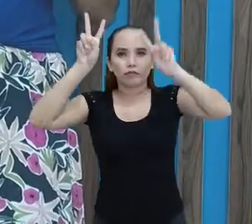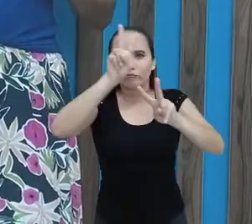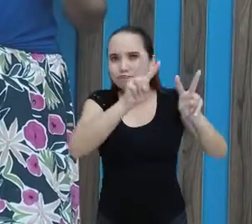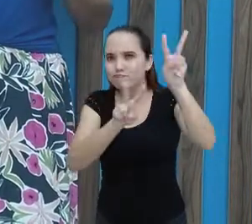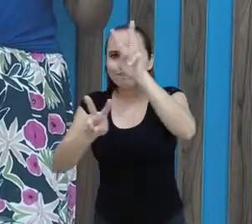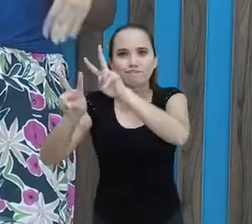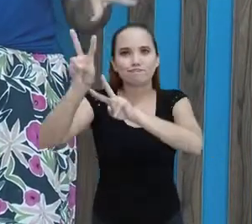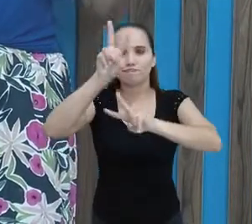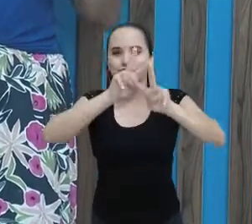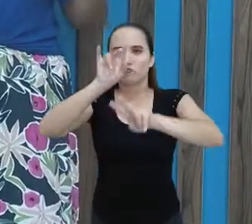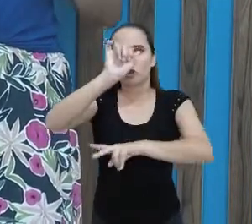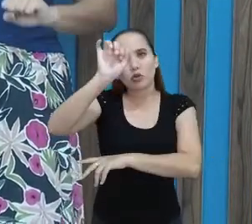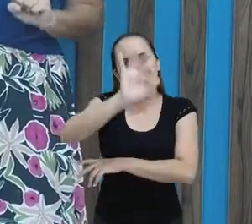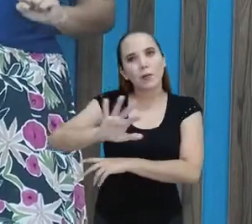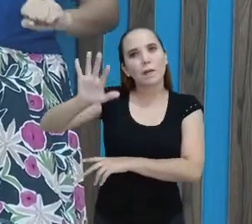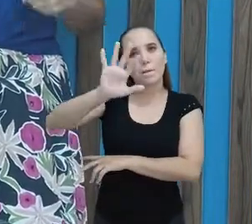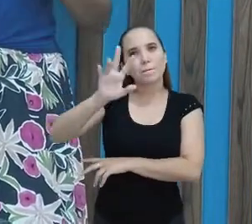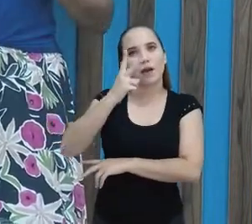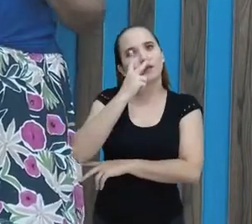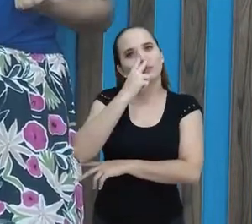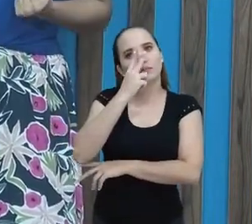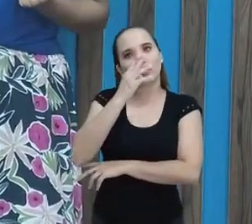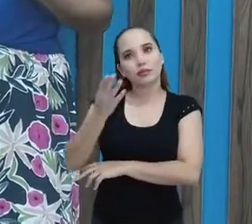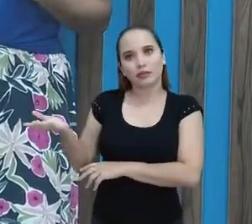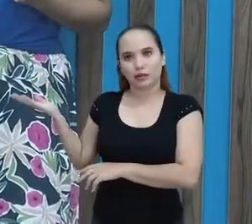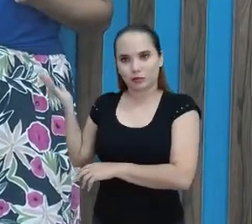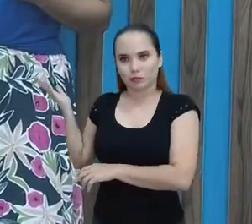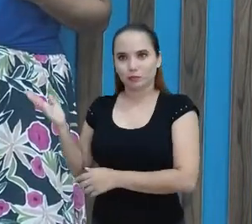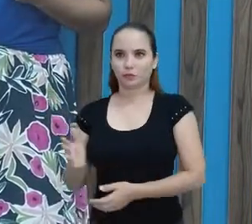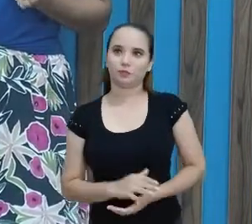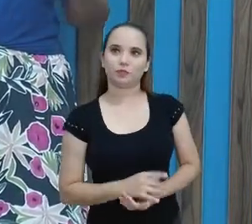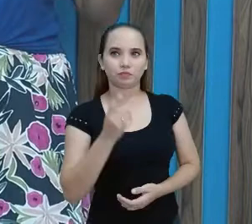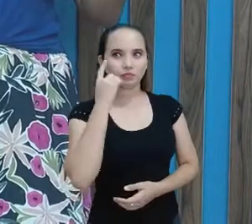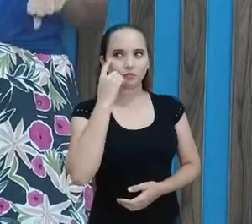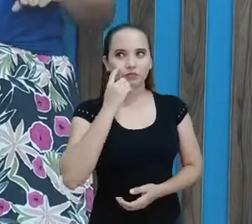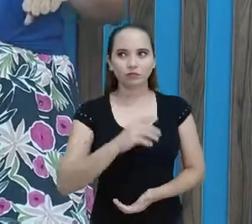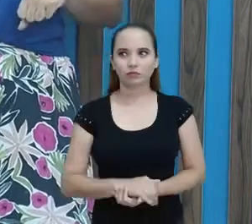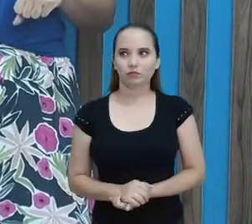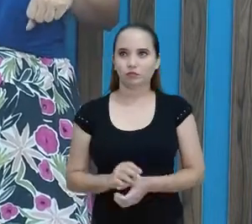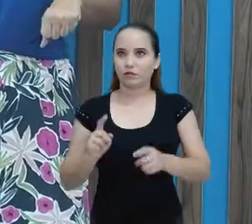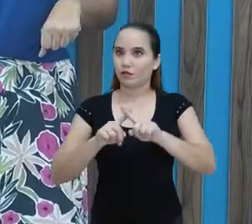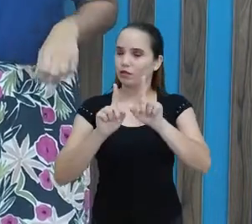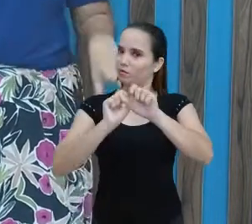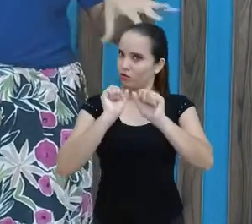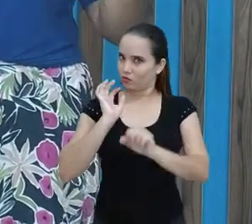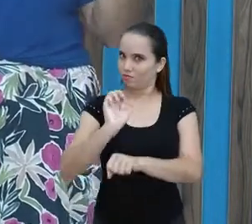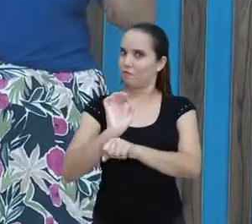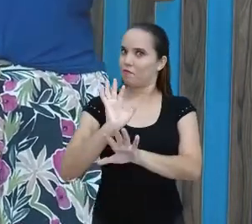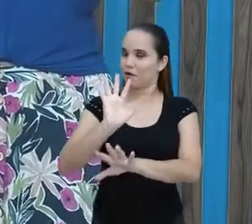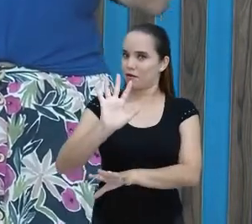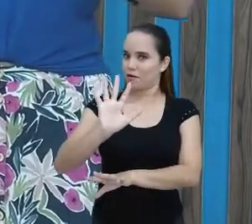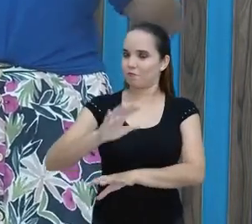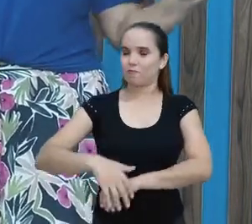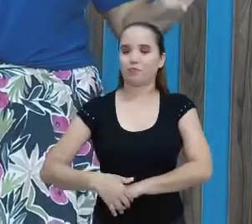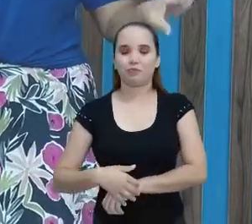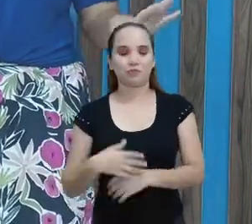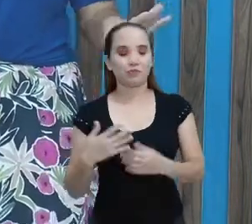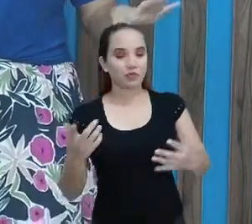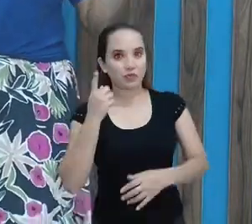visualizar uma imagem semelhante a esta que eu vou mostrar. Ó. Ai, claro, calma, ainda não. Isso, bom,